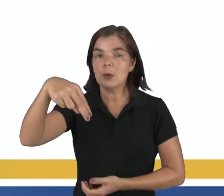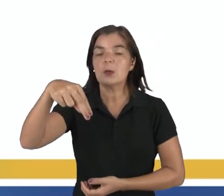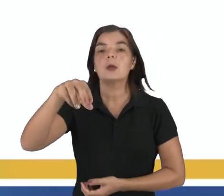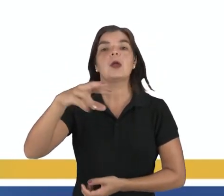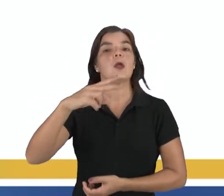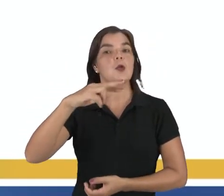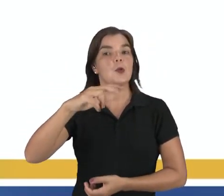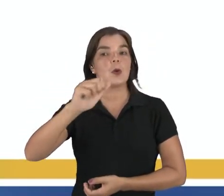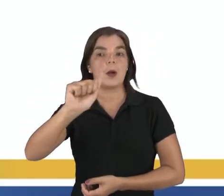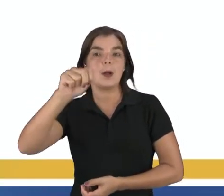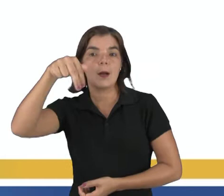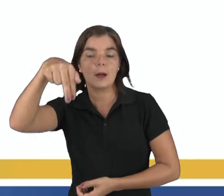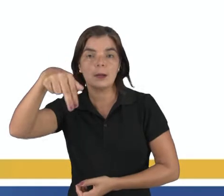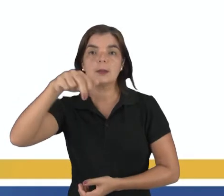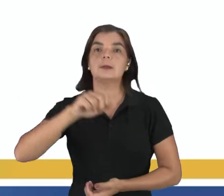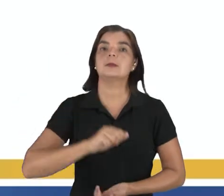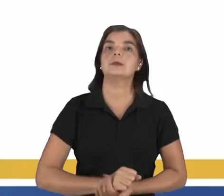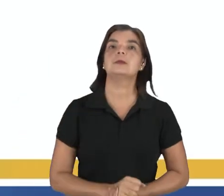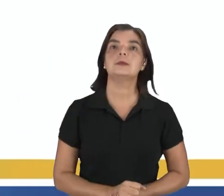fn igual ao a